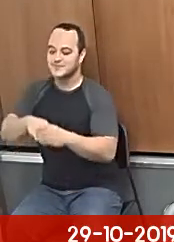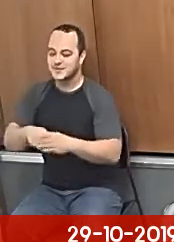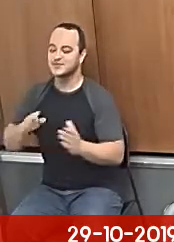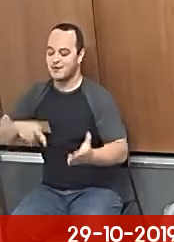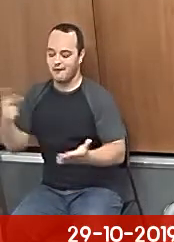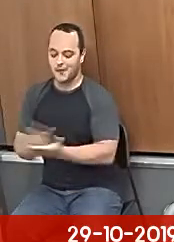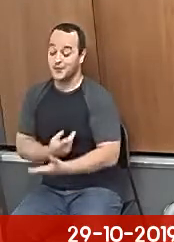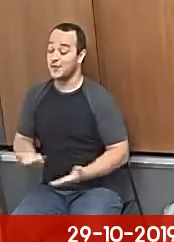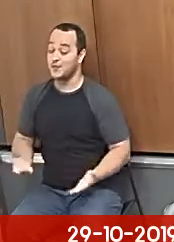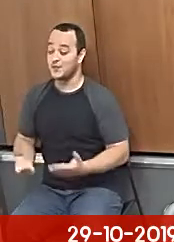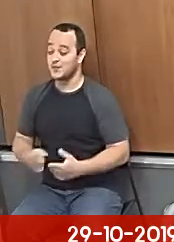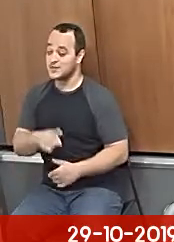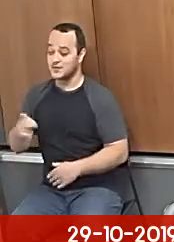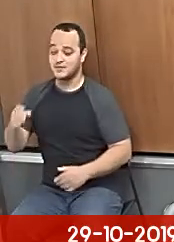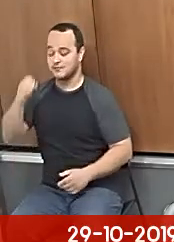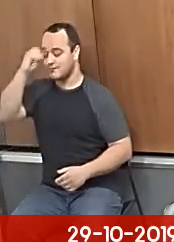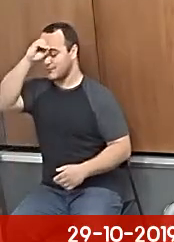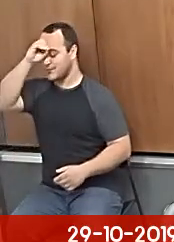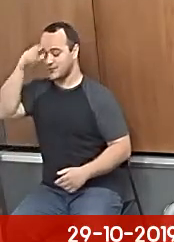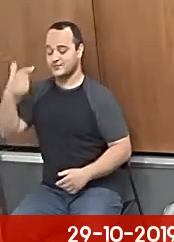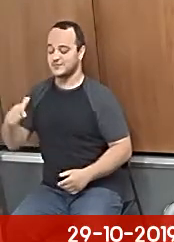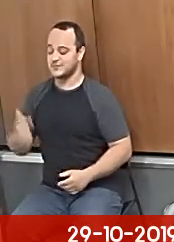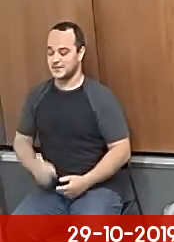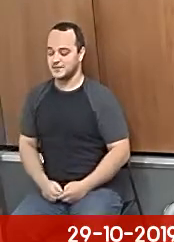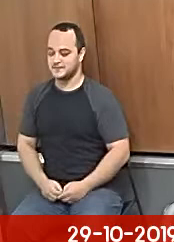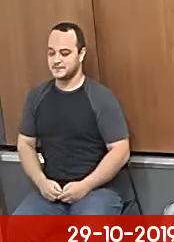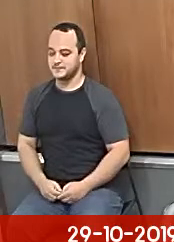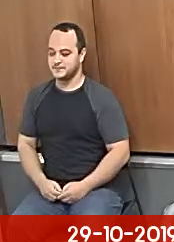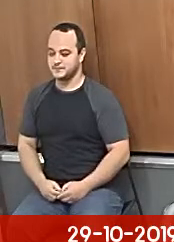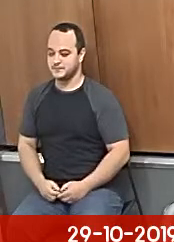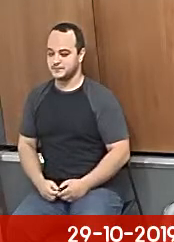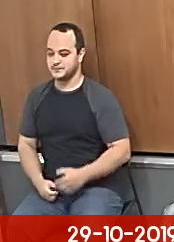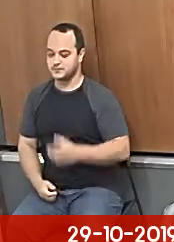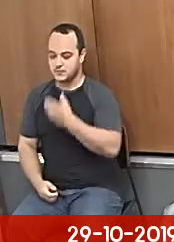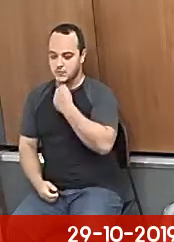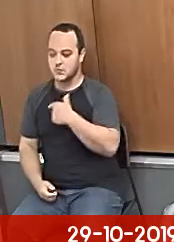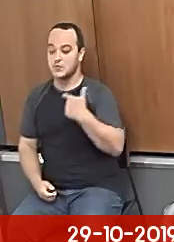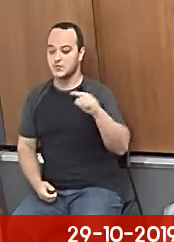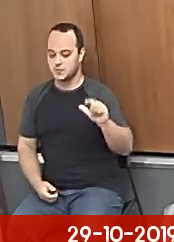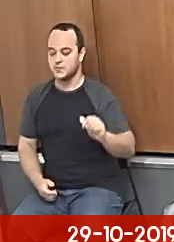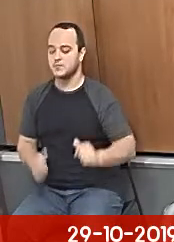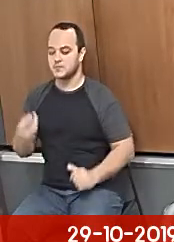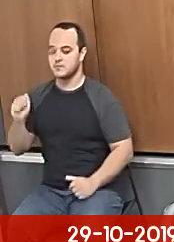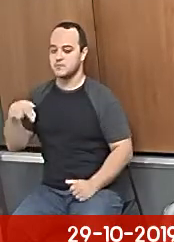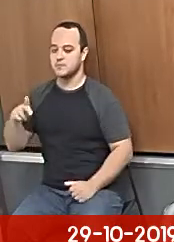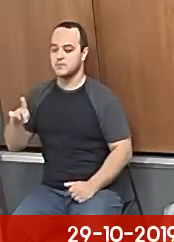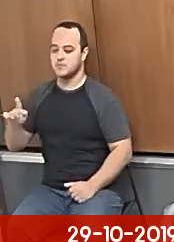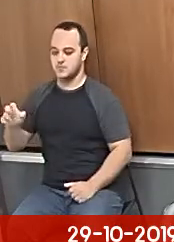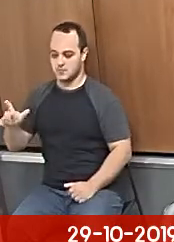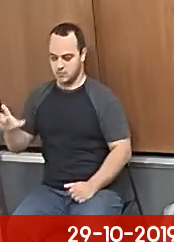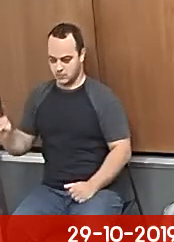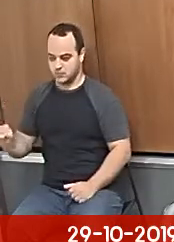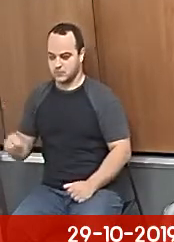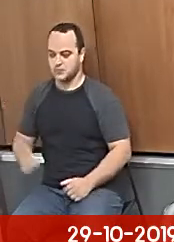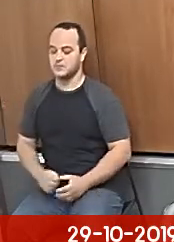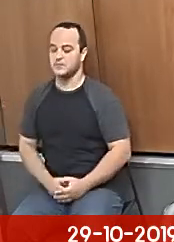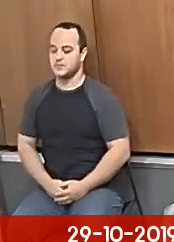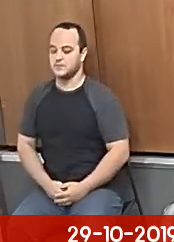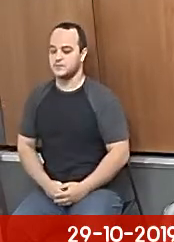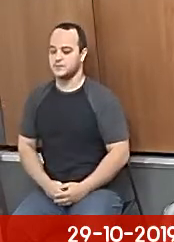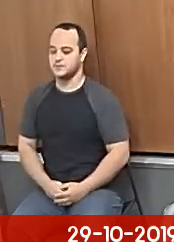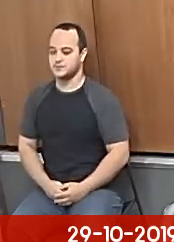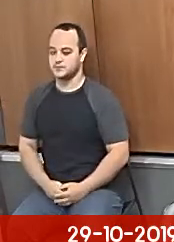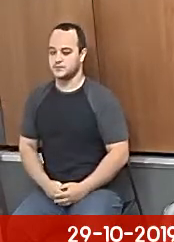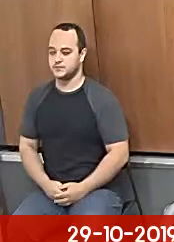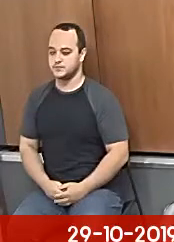Ângelo, quer falar alguma coisa? Tem um microfone sem fio para dar para o Ângelo? Tem?